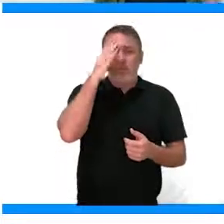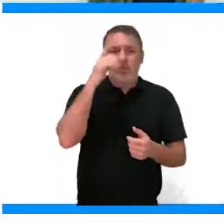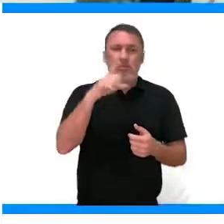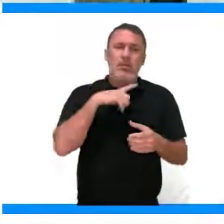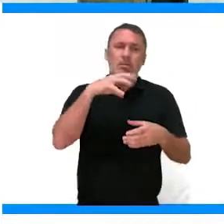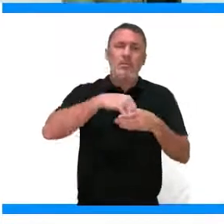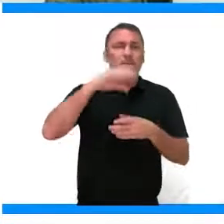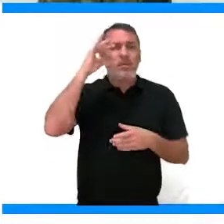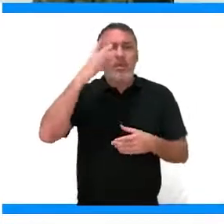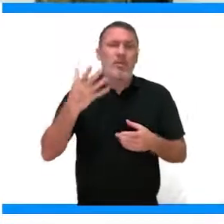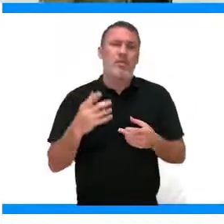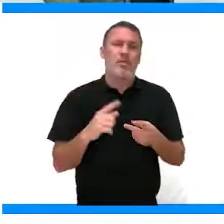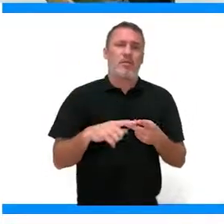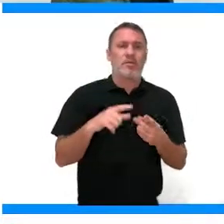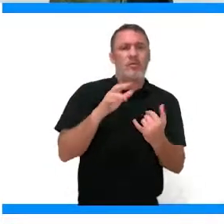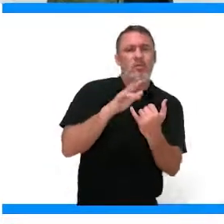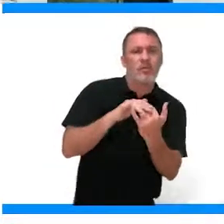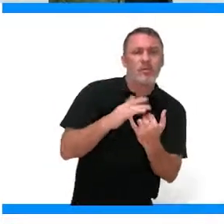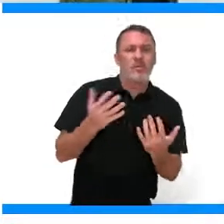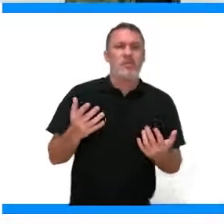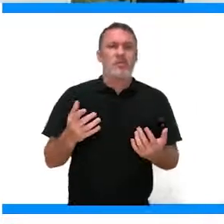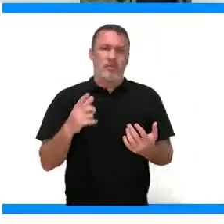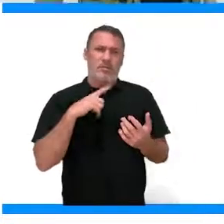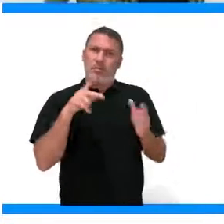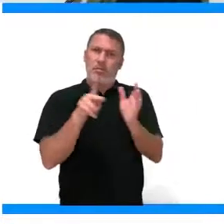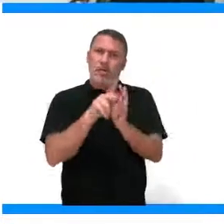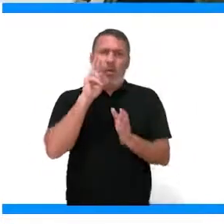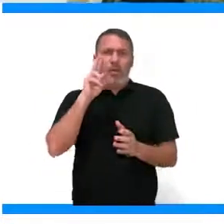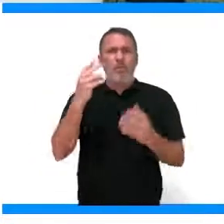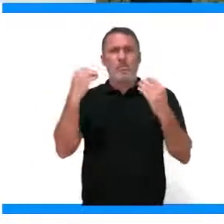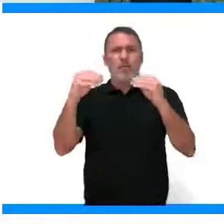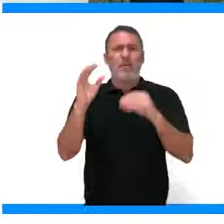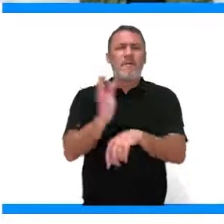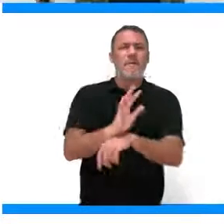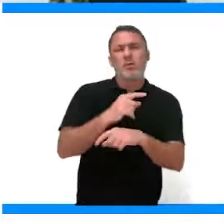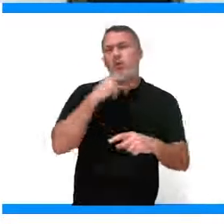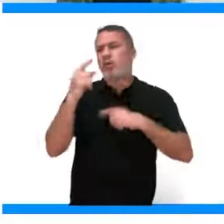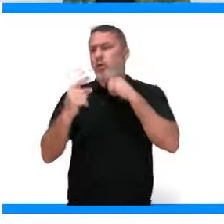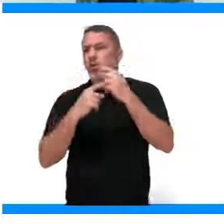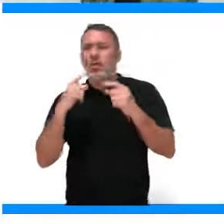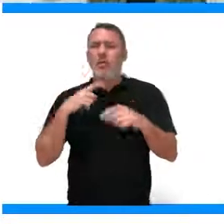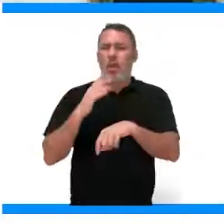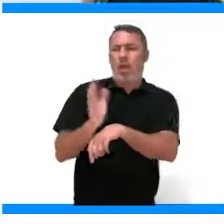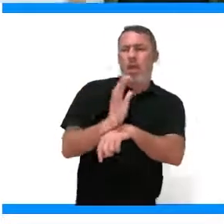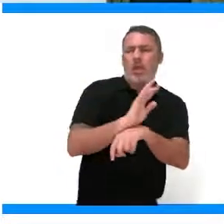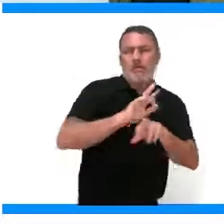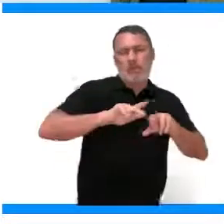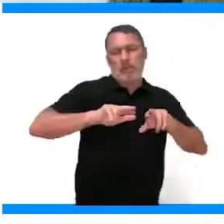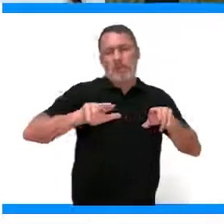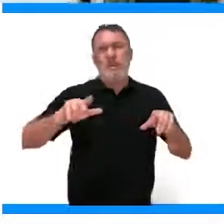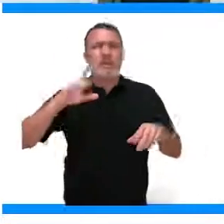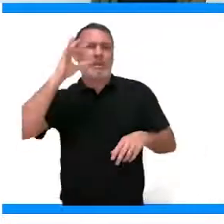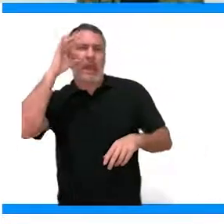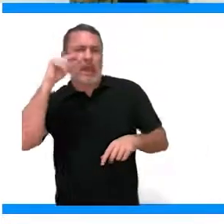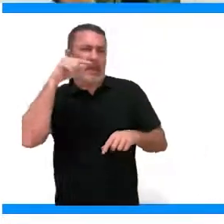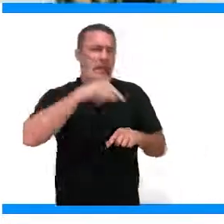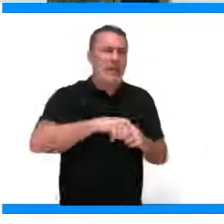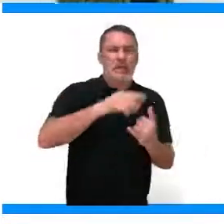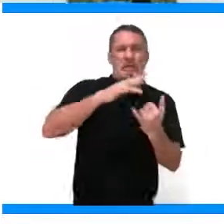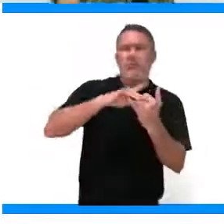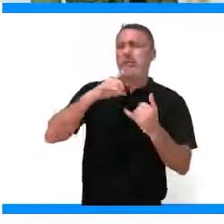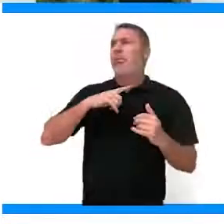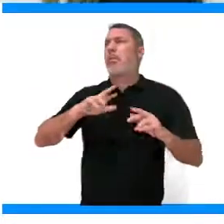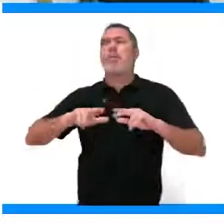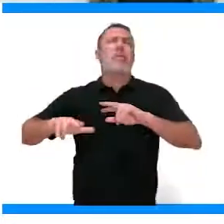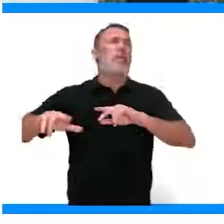like, segue a gente no Instagram e no YouTube, tem um canal da gente lá, a gente tira todas as dúvidas, faz essa aula aqui, faz lá no Instagram, faz no YouTube,